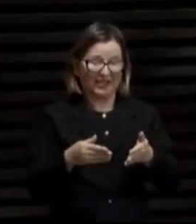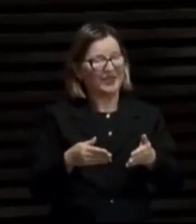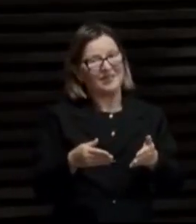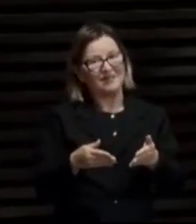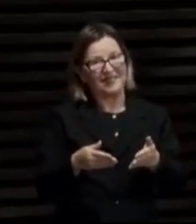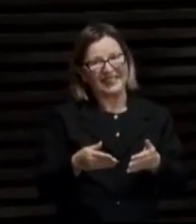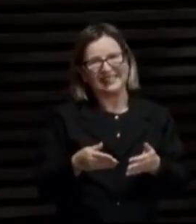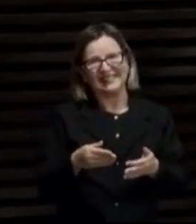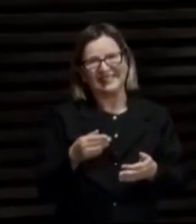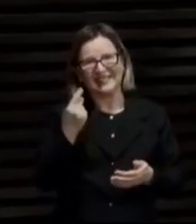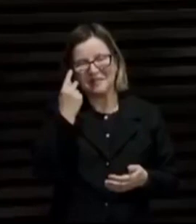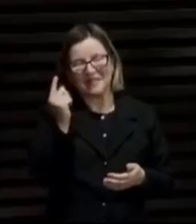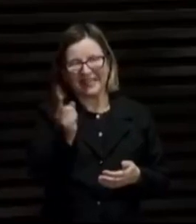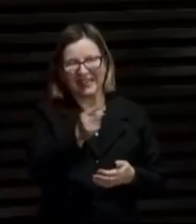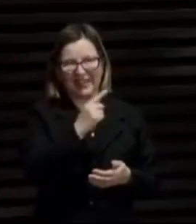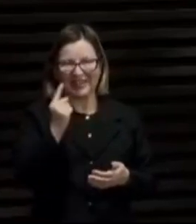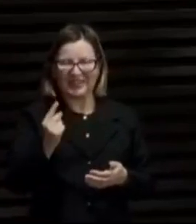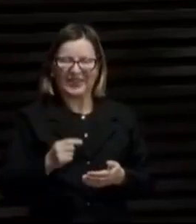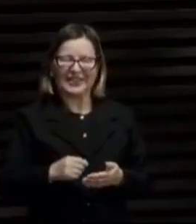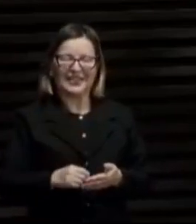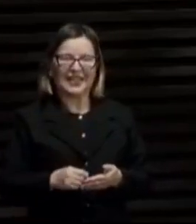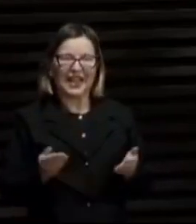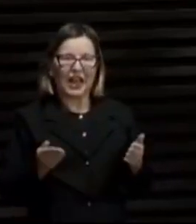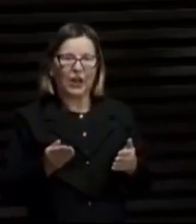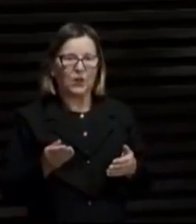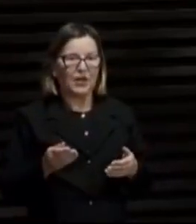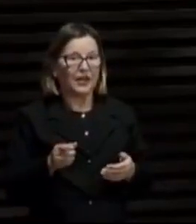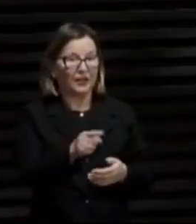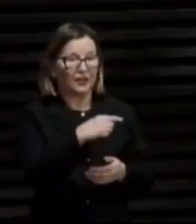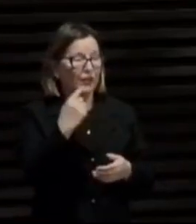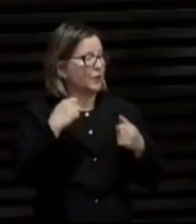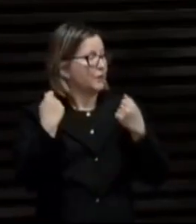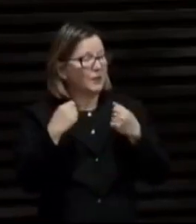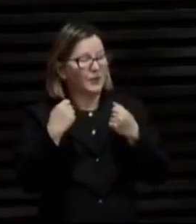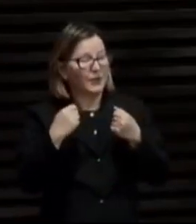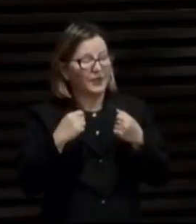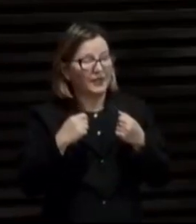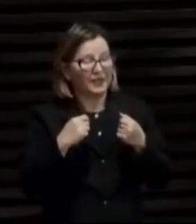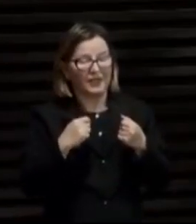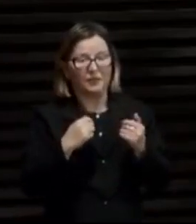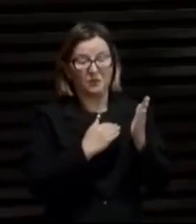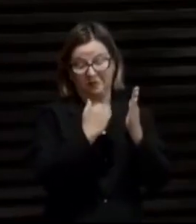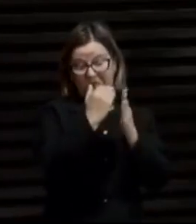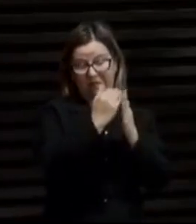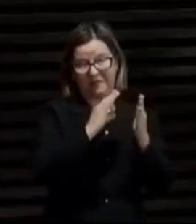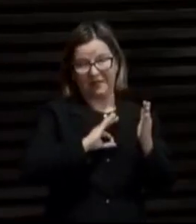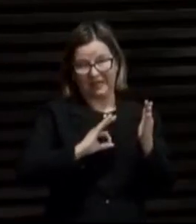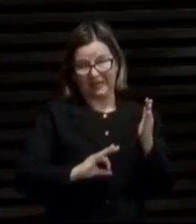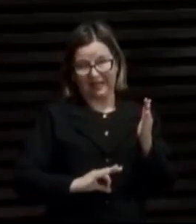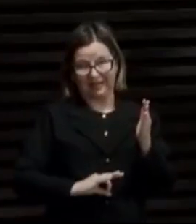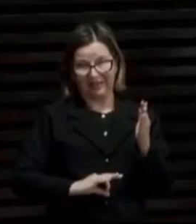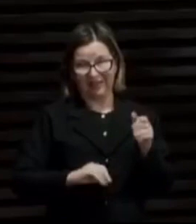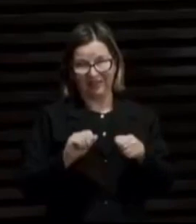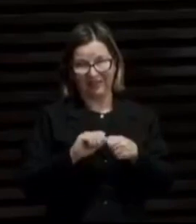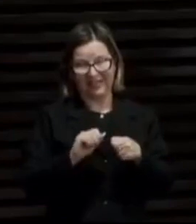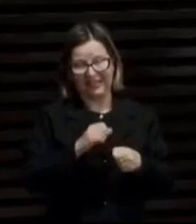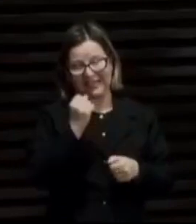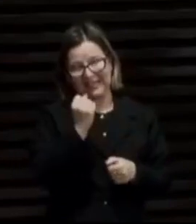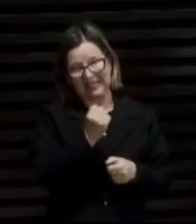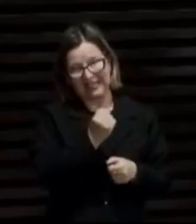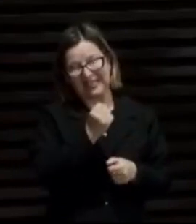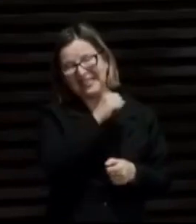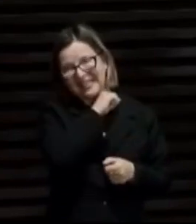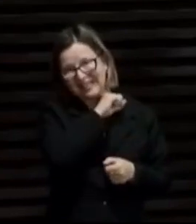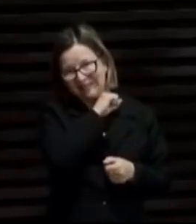sumo sacerdote, para nos apresentarmos a Deus. Hoje nós estamos na presença de Deus pelos sacrifícios e